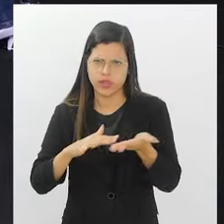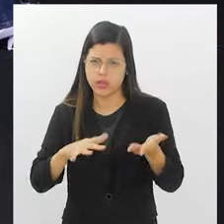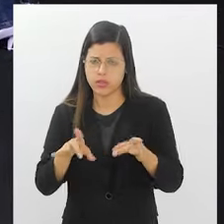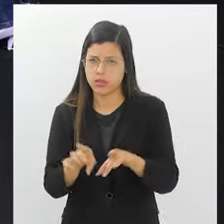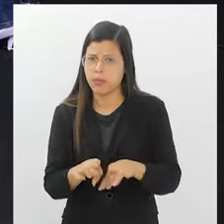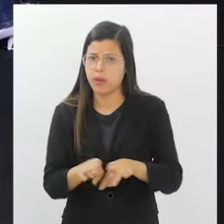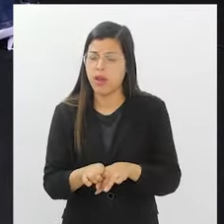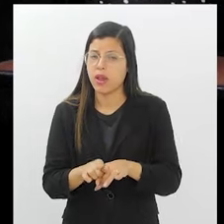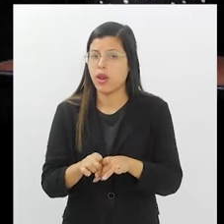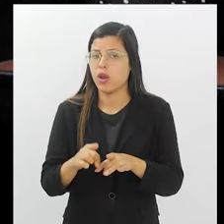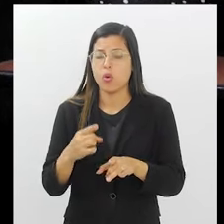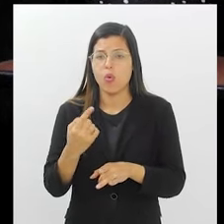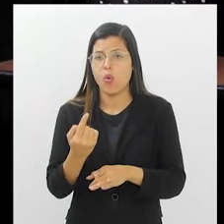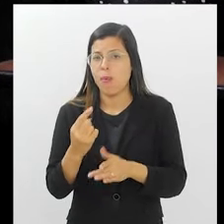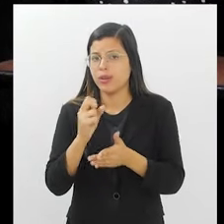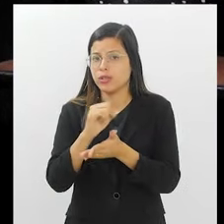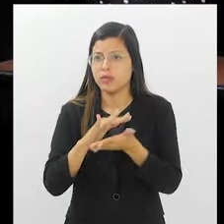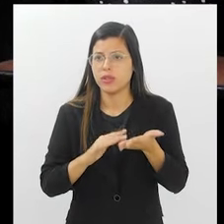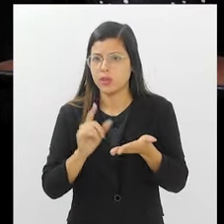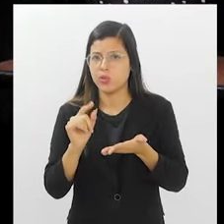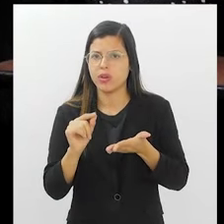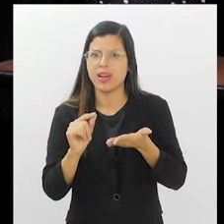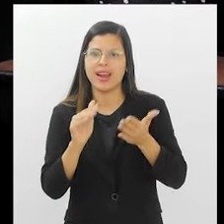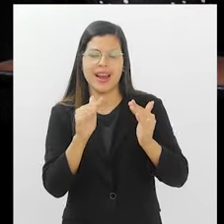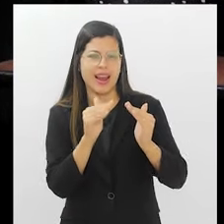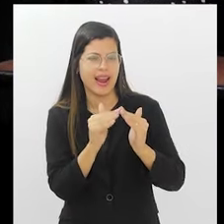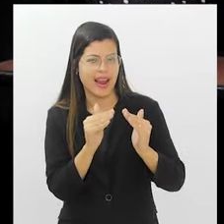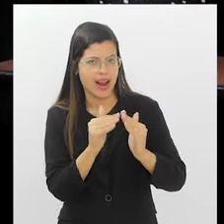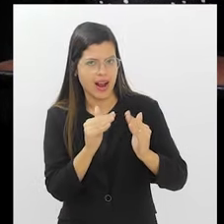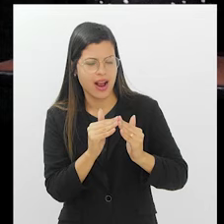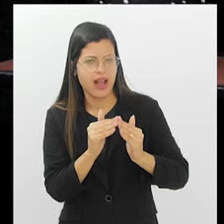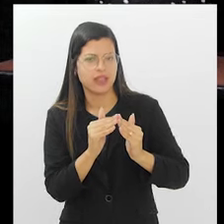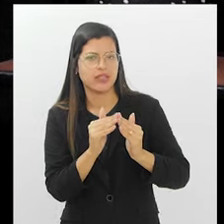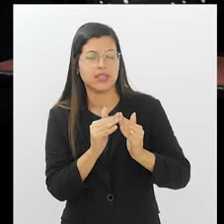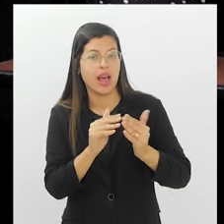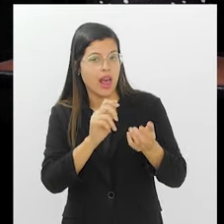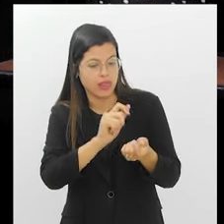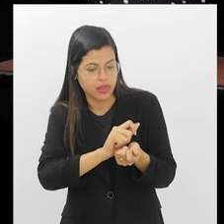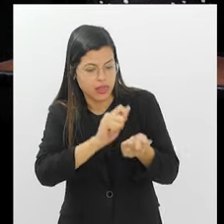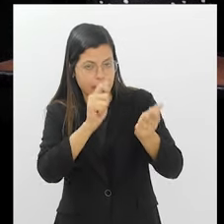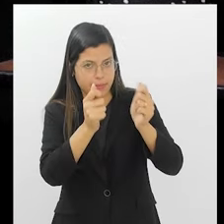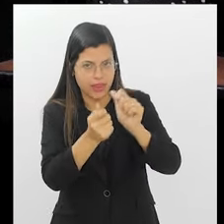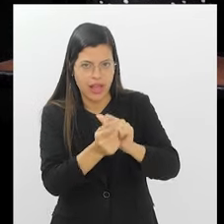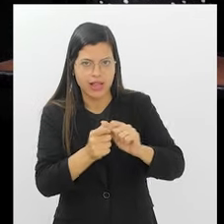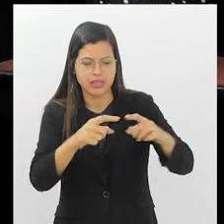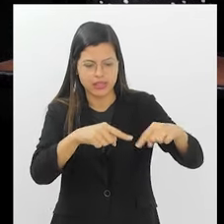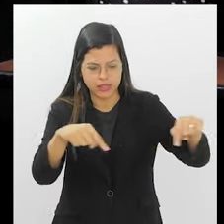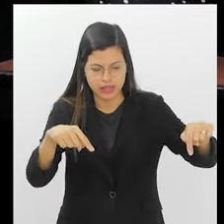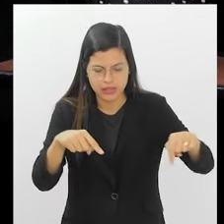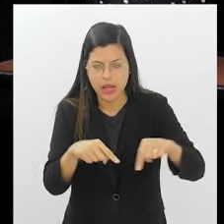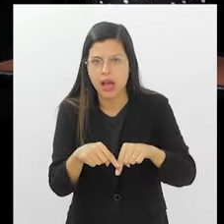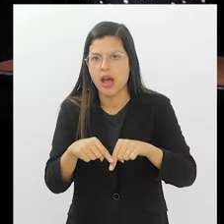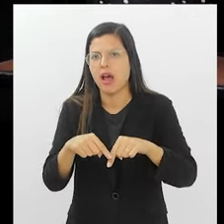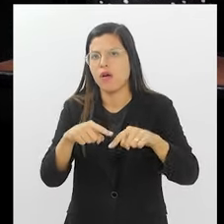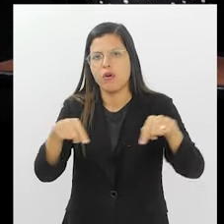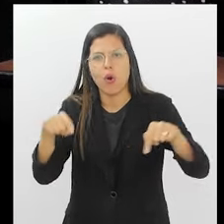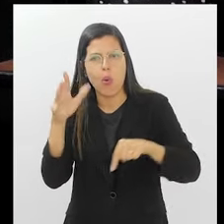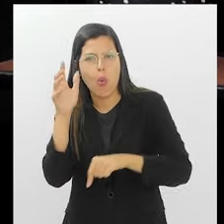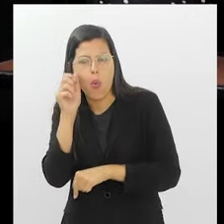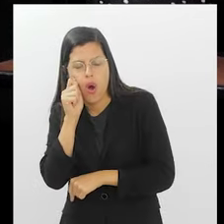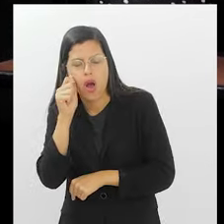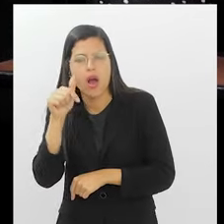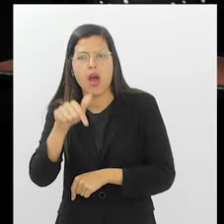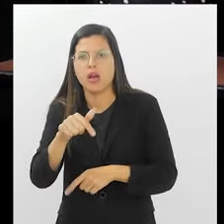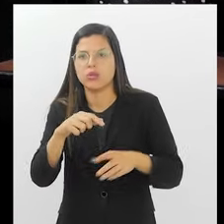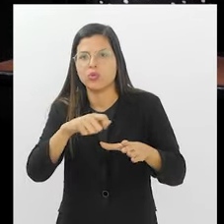tá? Uma das nossas atividades é o que a gente chama de casa funcional. É uma adaptação de uma casa, sala, quarto, banheiro,